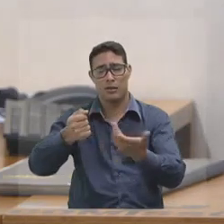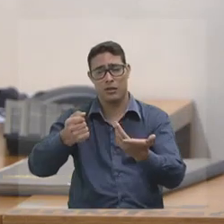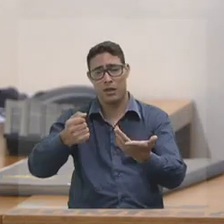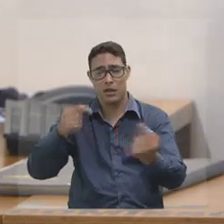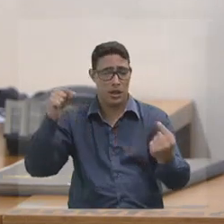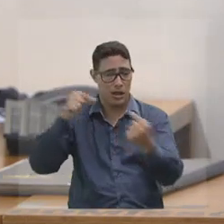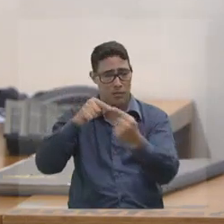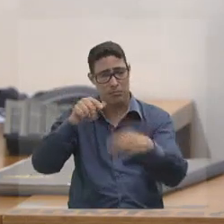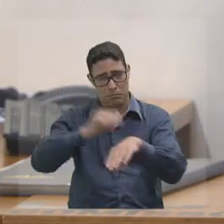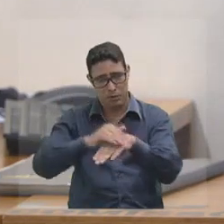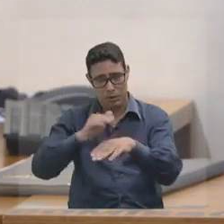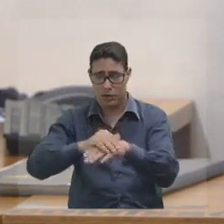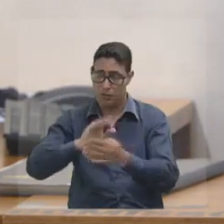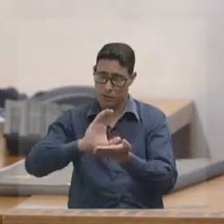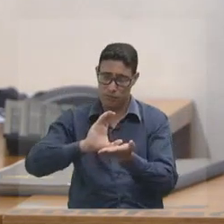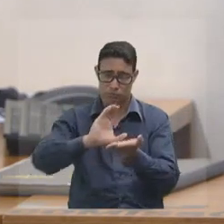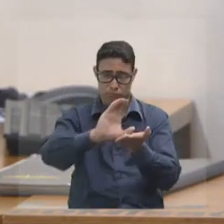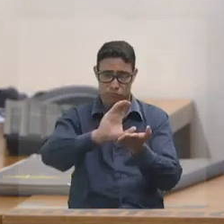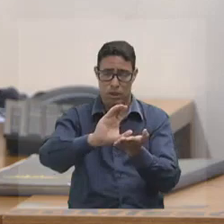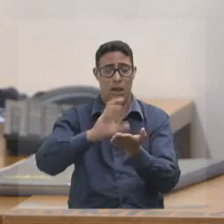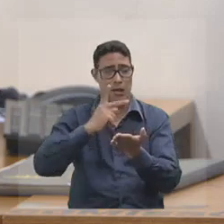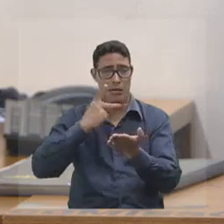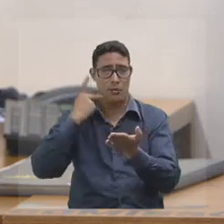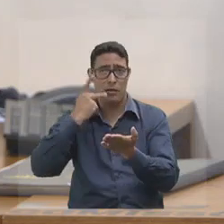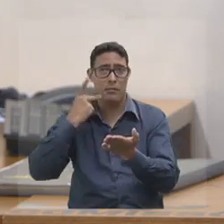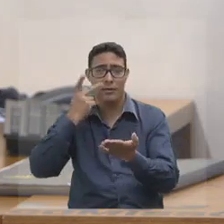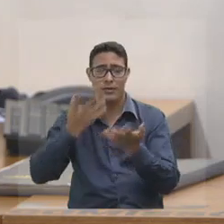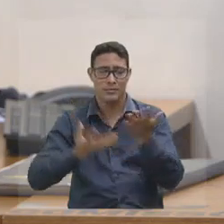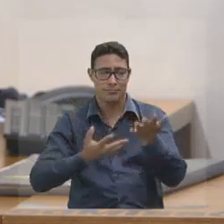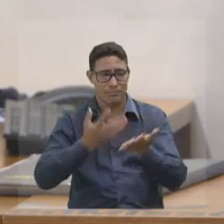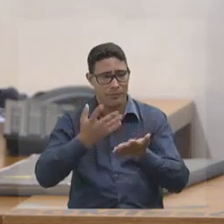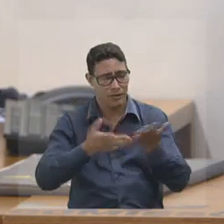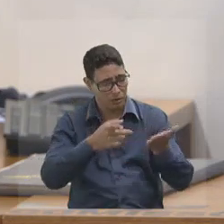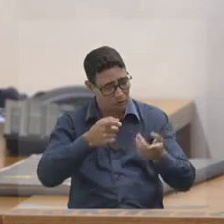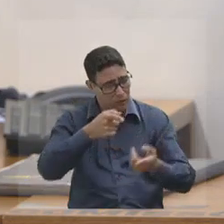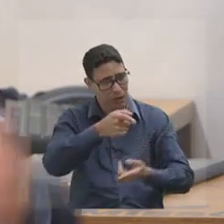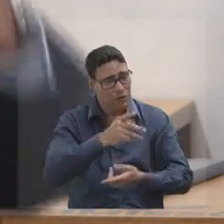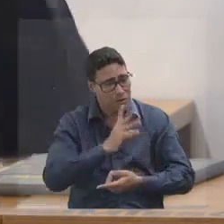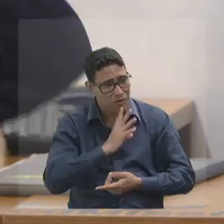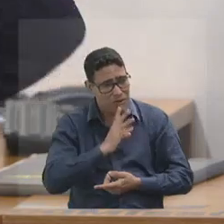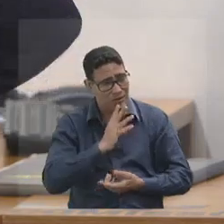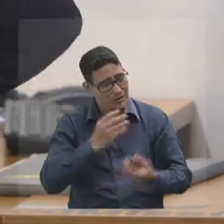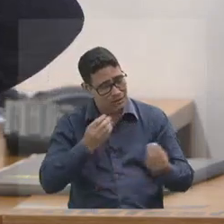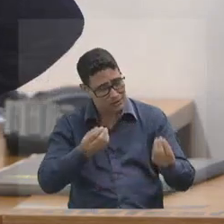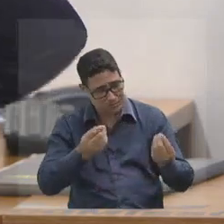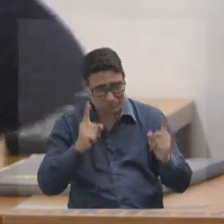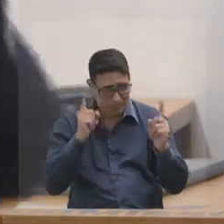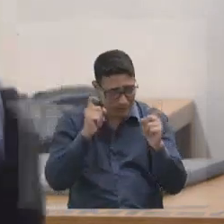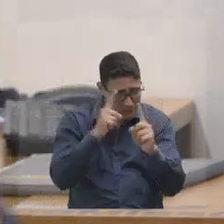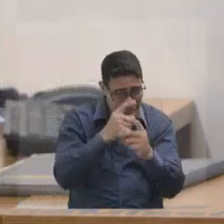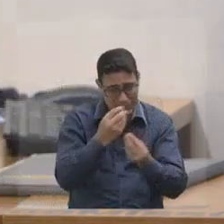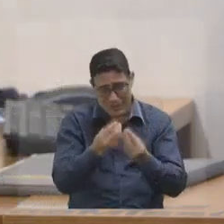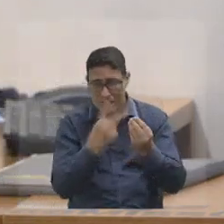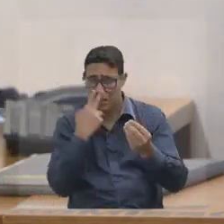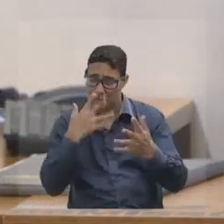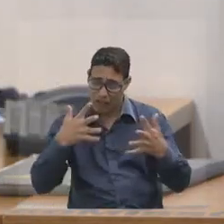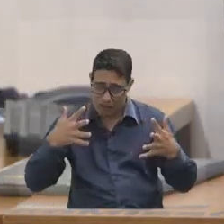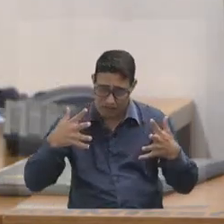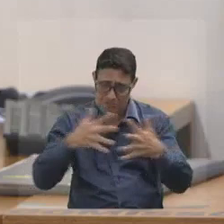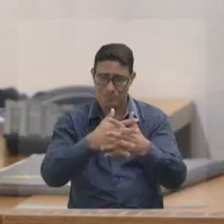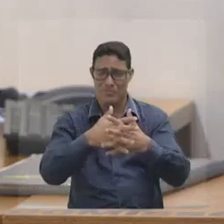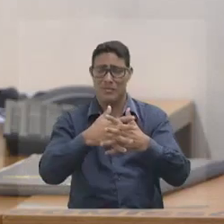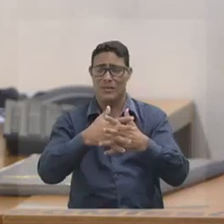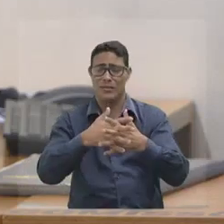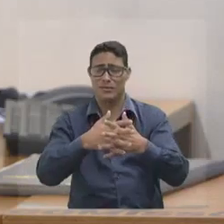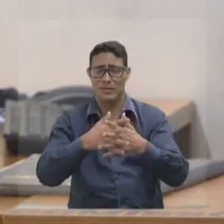e eu fiz questão de ir lá conhecer que eu falei pô não pode essa dificuldade toda deve realmente tá vai causar um impacto muito grande no parque